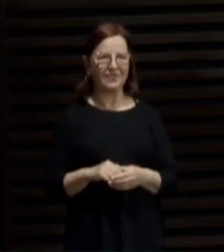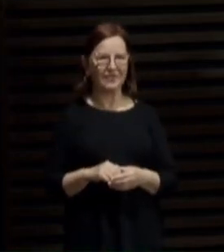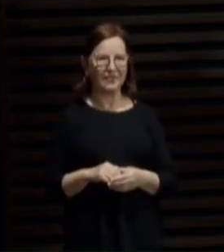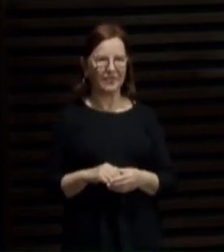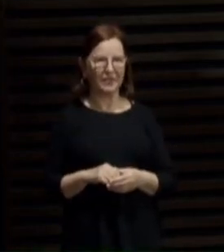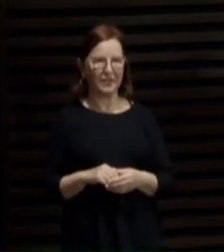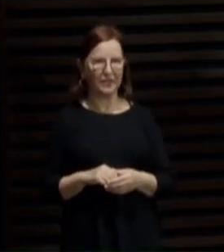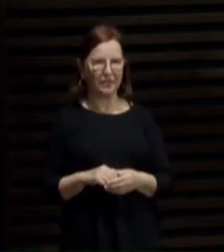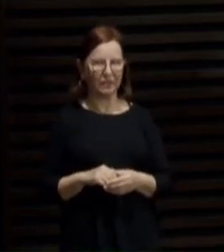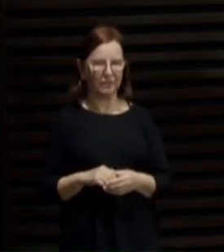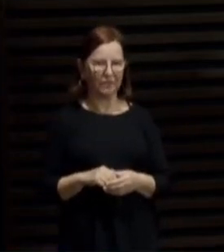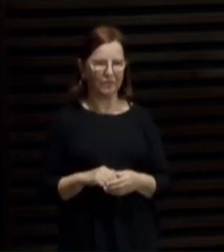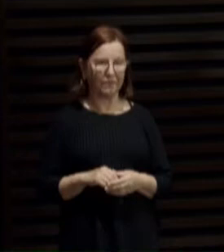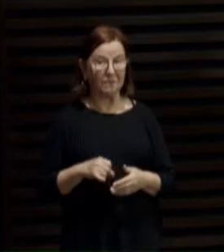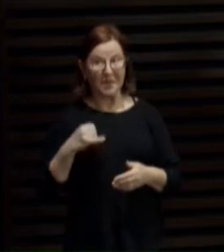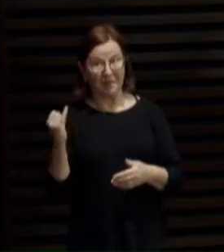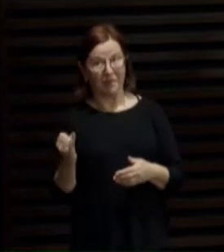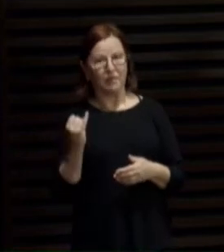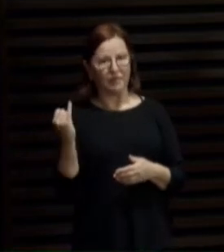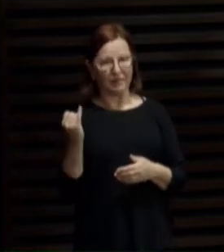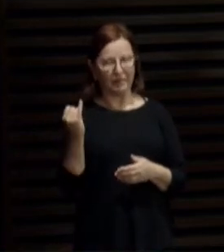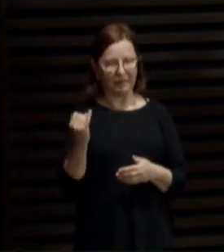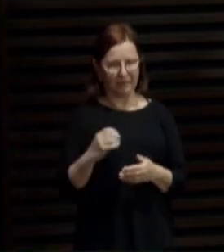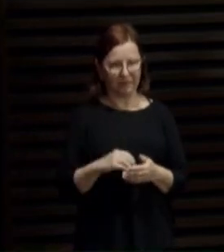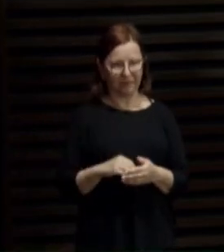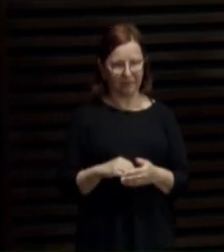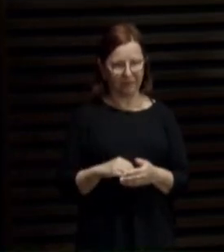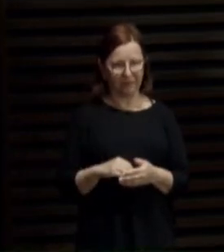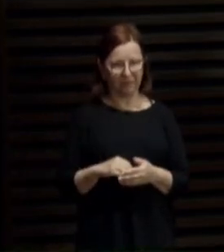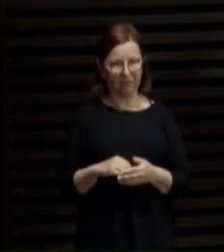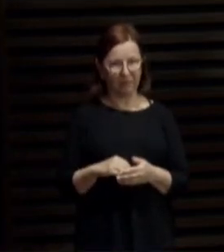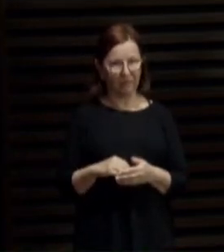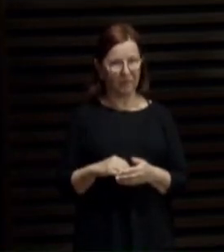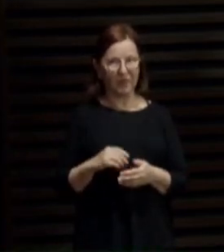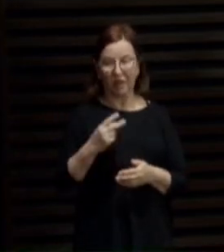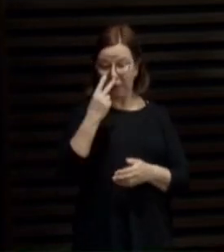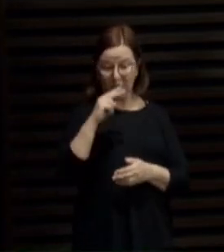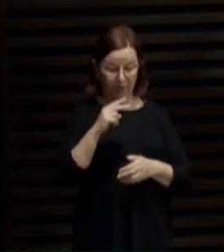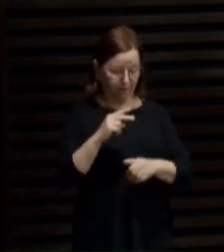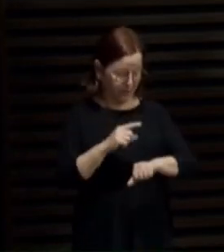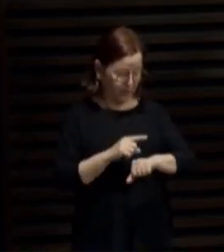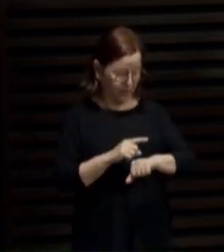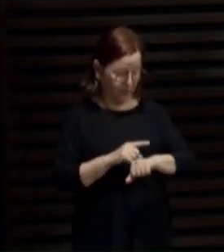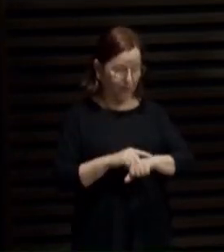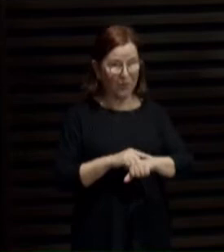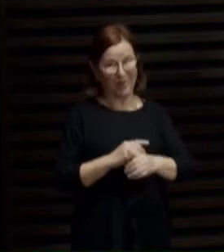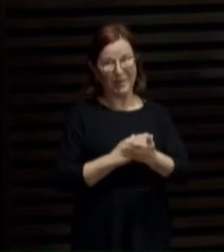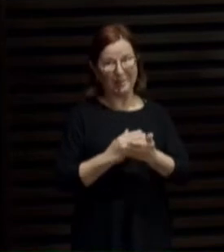que é importante. Eu não marquei o horário, esse horário da conversa